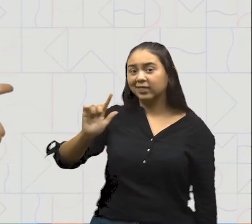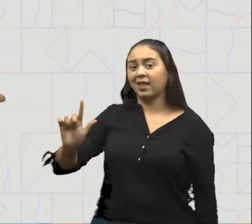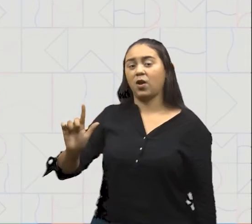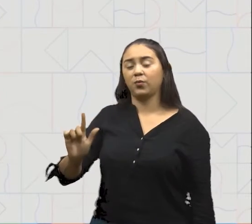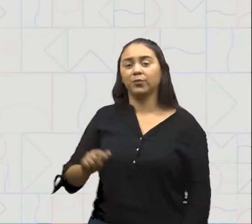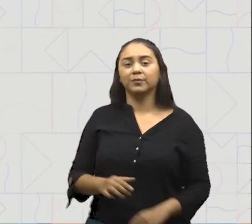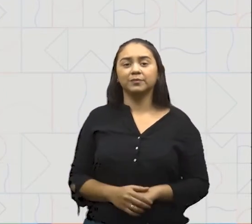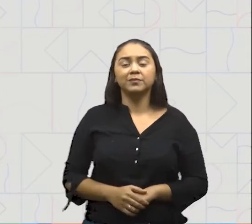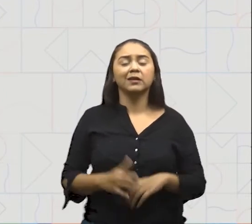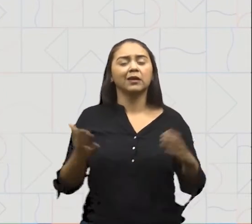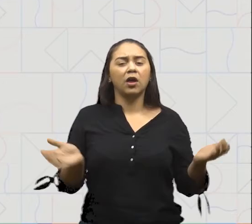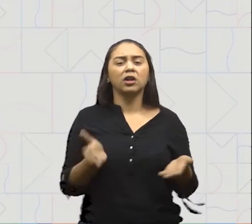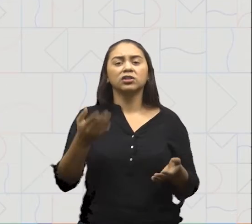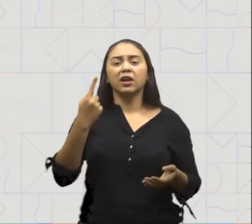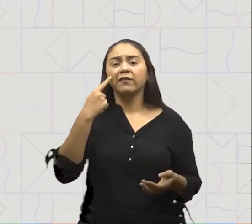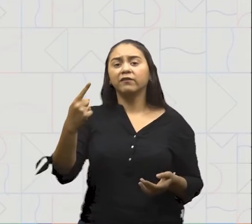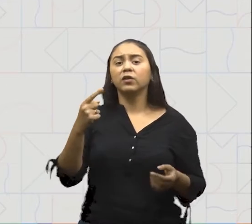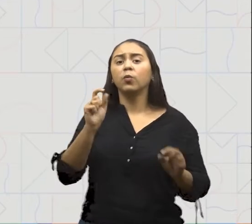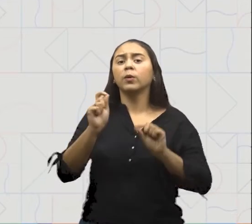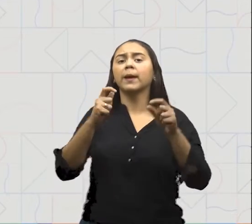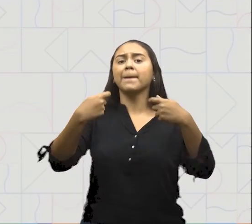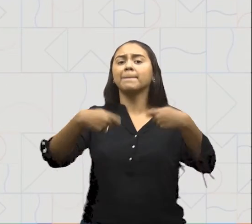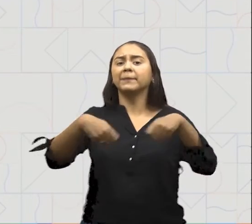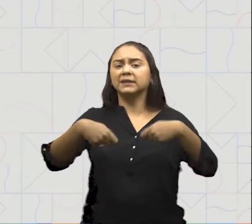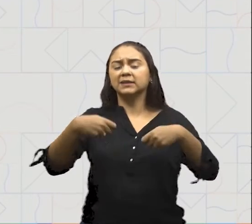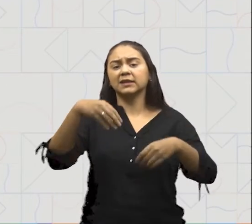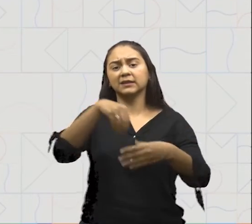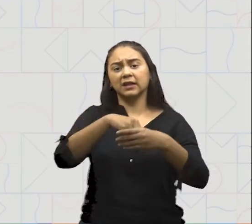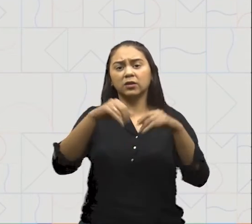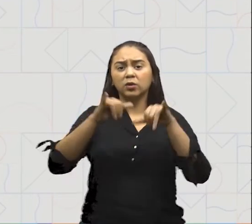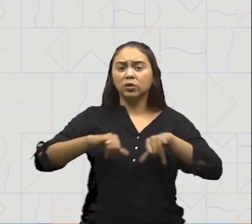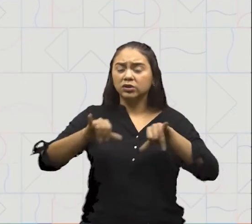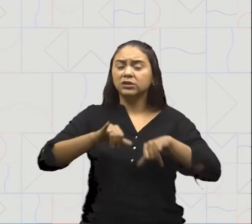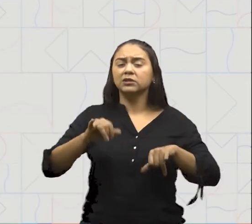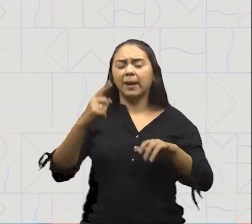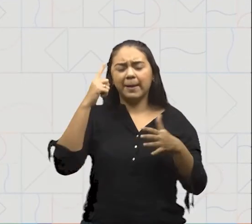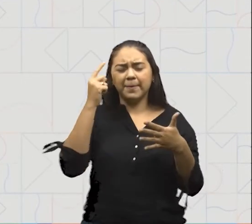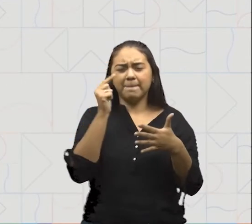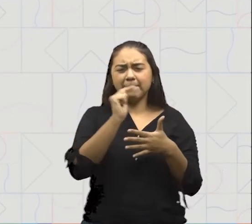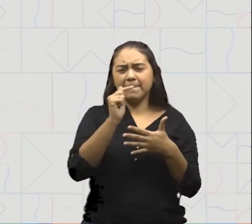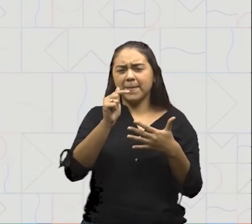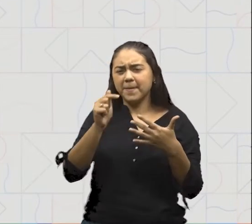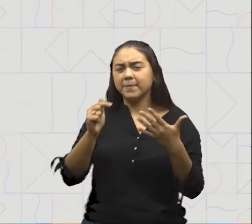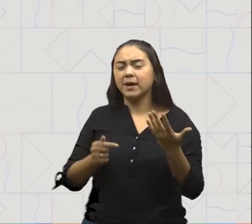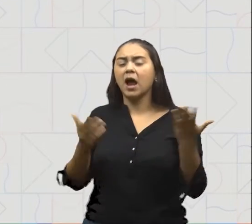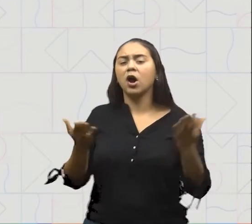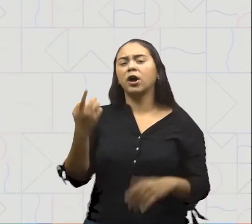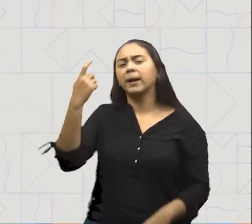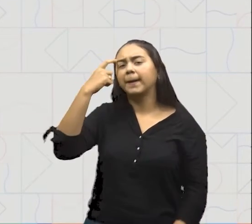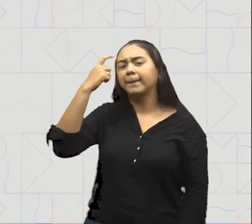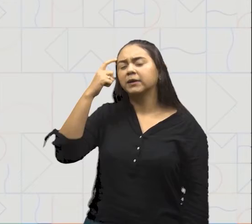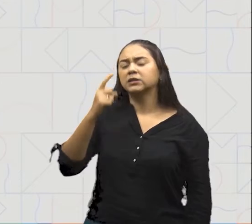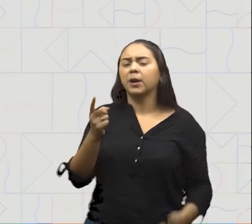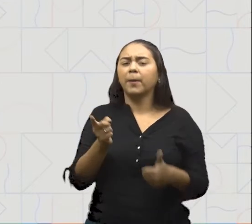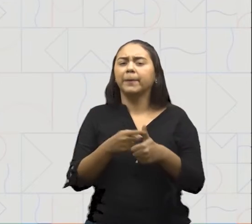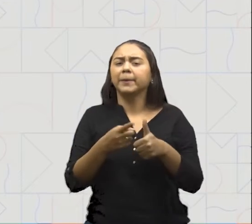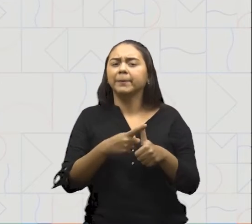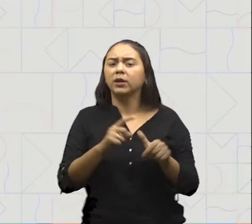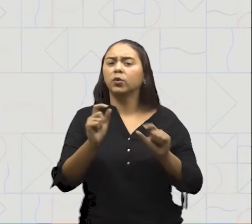vimos que uma notícia deve ter, aqueles 5 pontos importantes, vamos pensar no primeiro deles, o